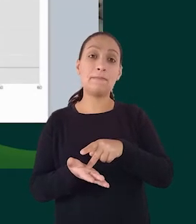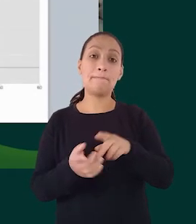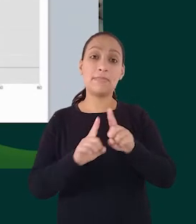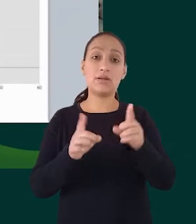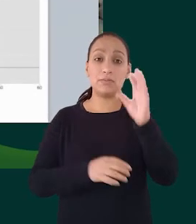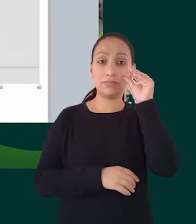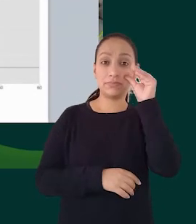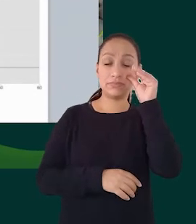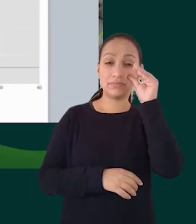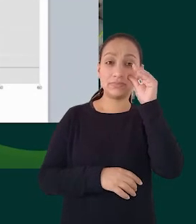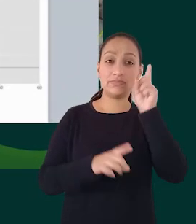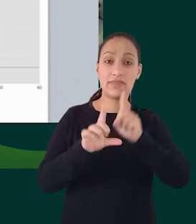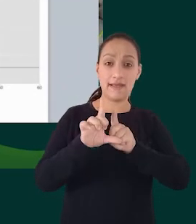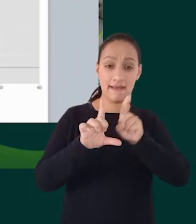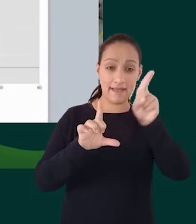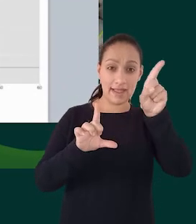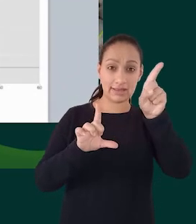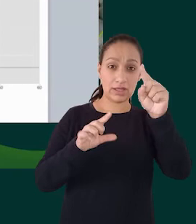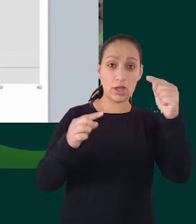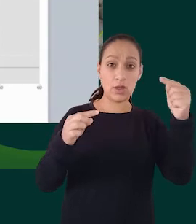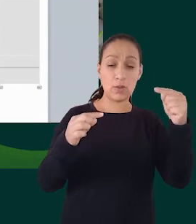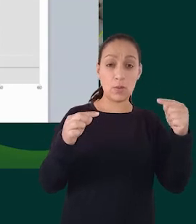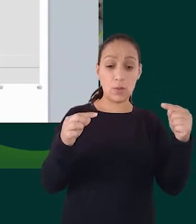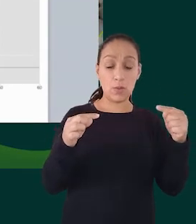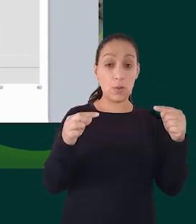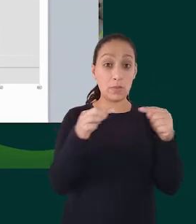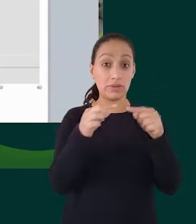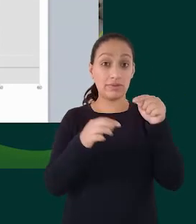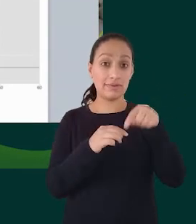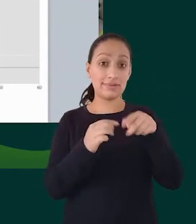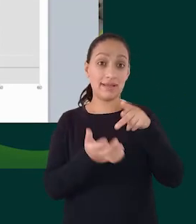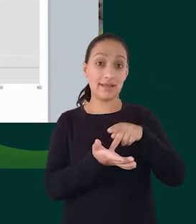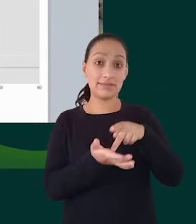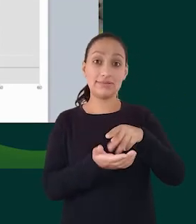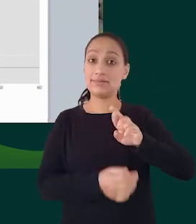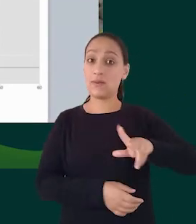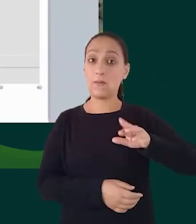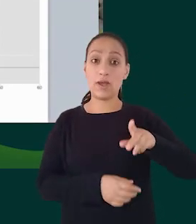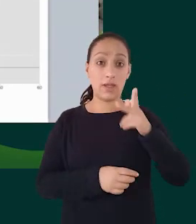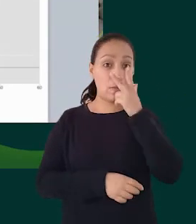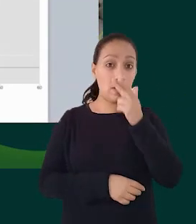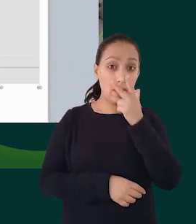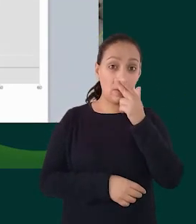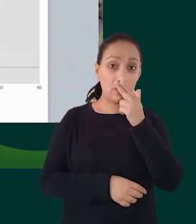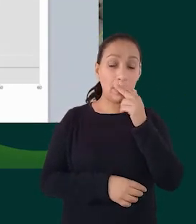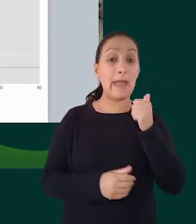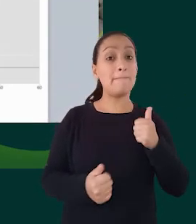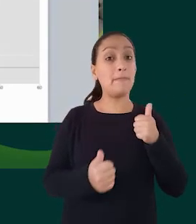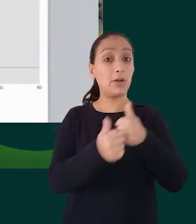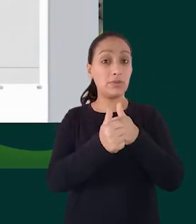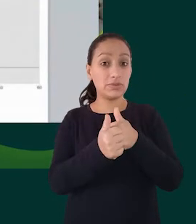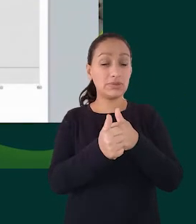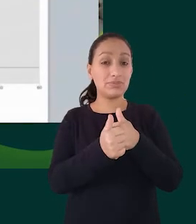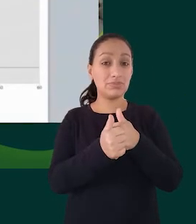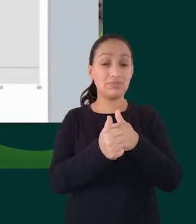reta correspondentes a esses dados reais não são exatamente os mesmos, são